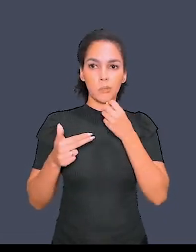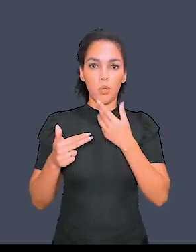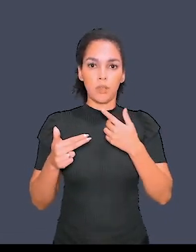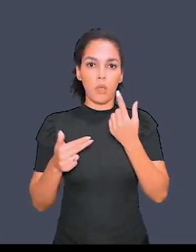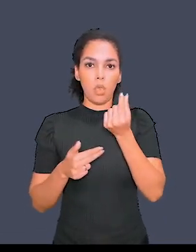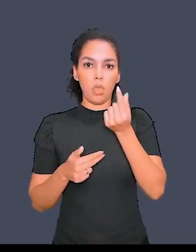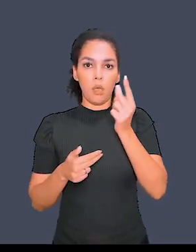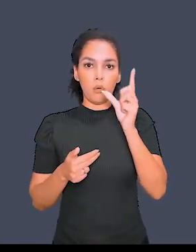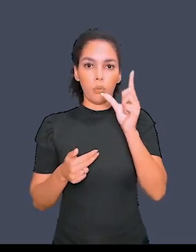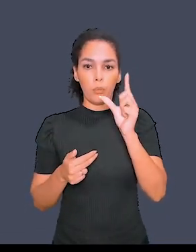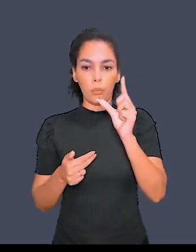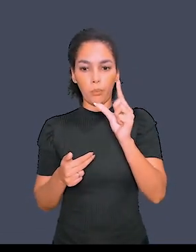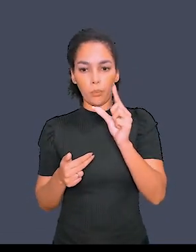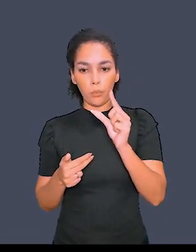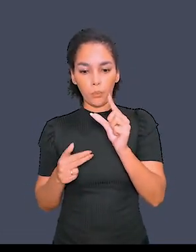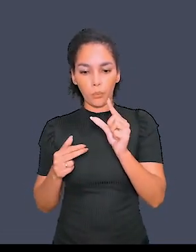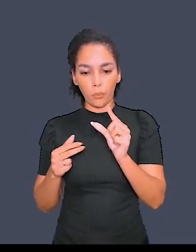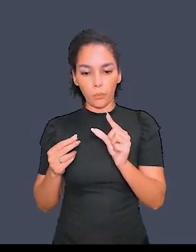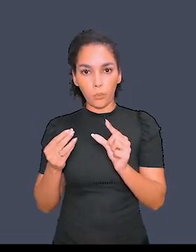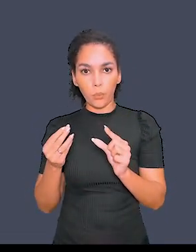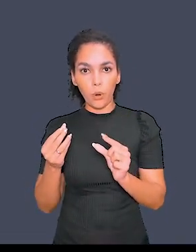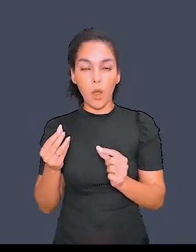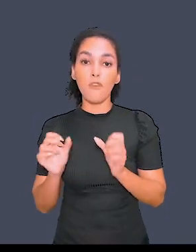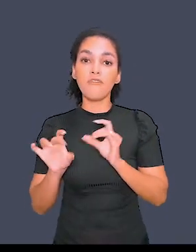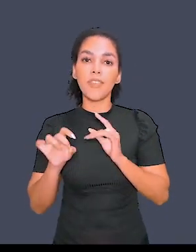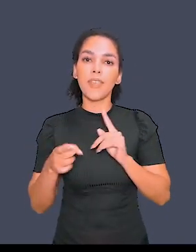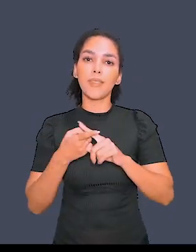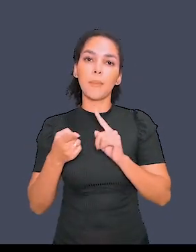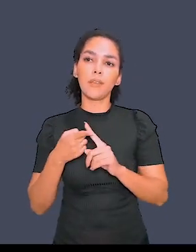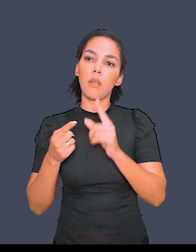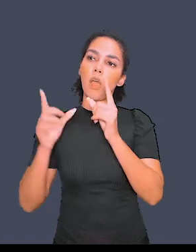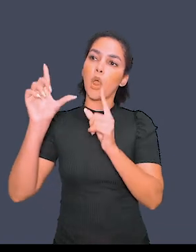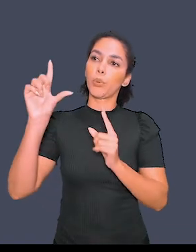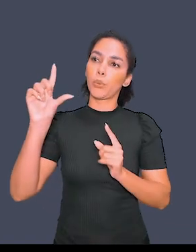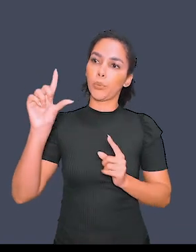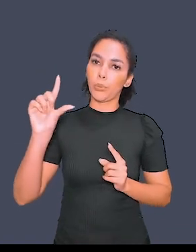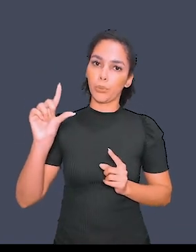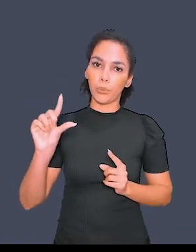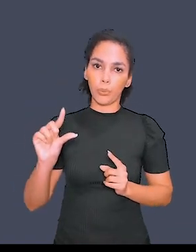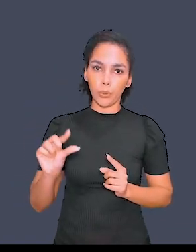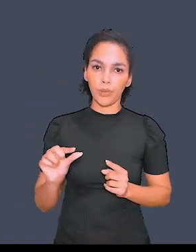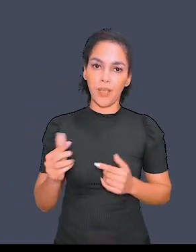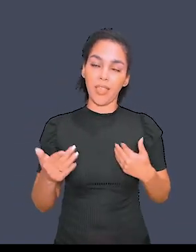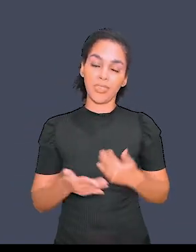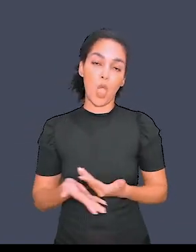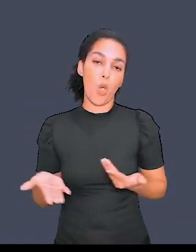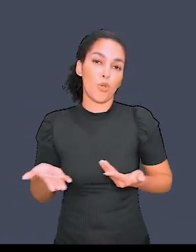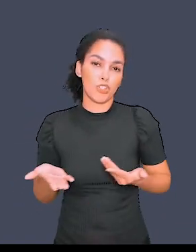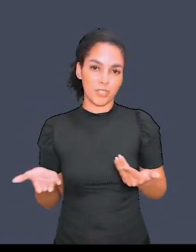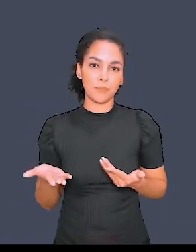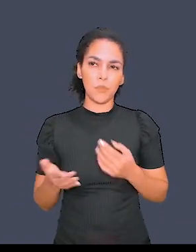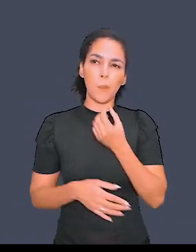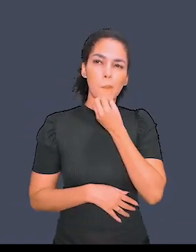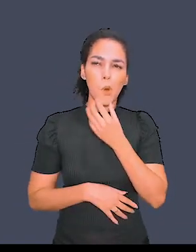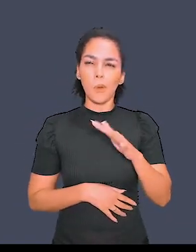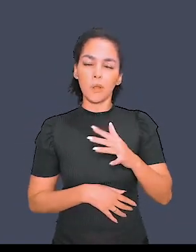foi caindo e, por consequência, como o preço de custo foi caindo muito, o preço de venda também foi caindo. Até chegar aí o preço de hoje, que um bom preço